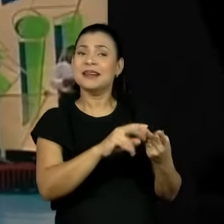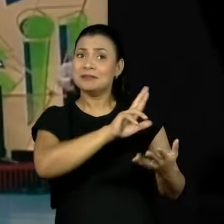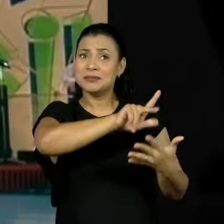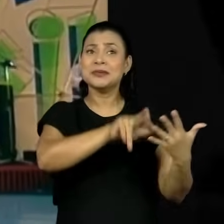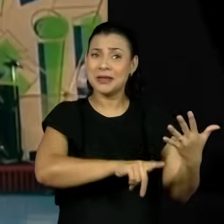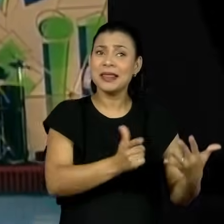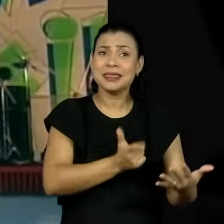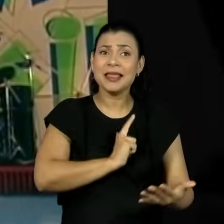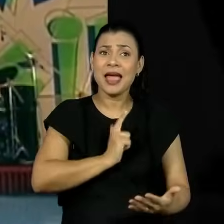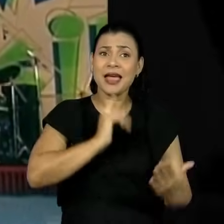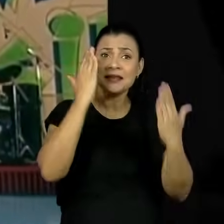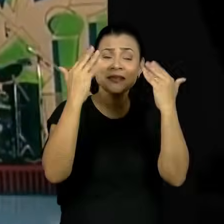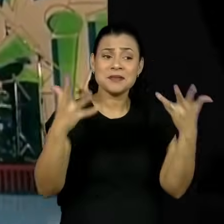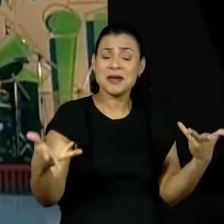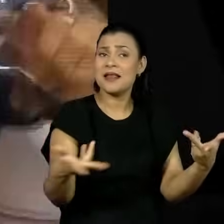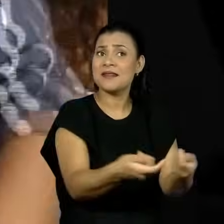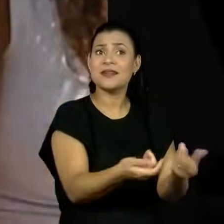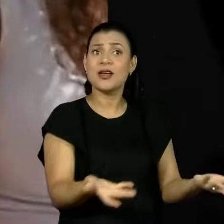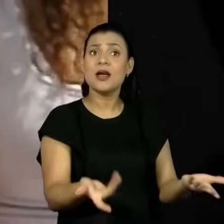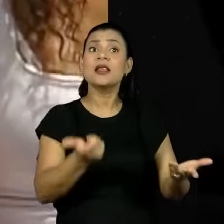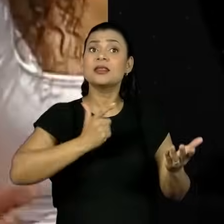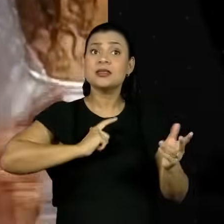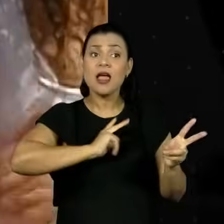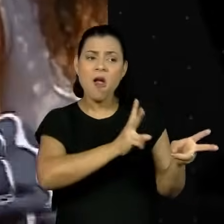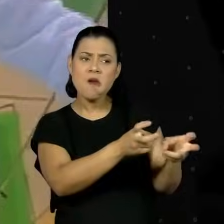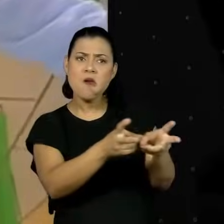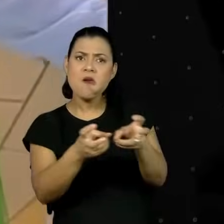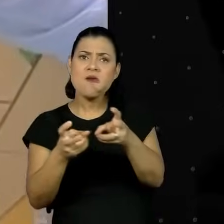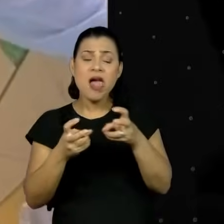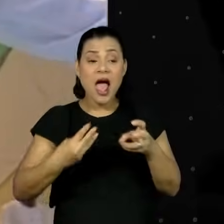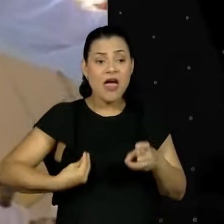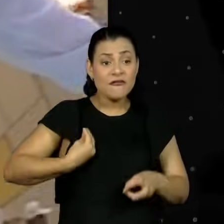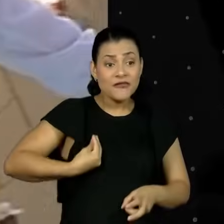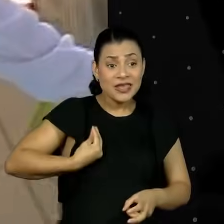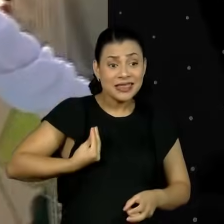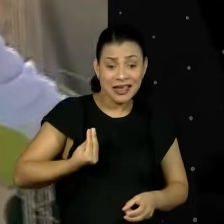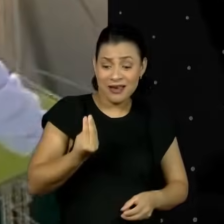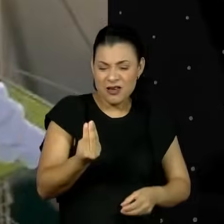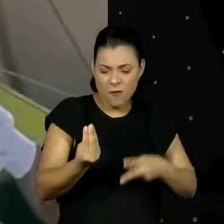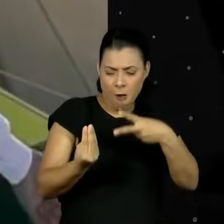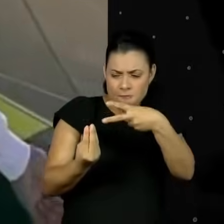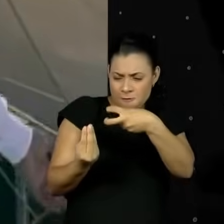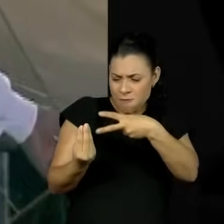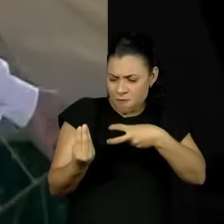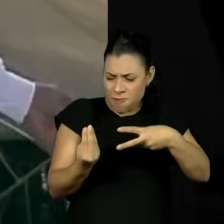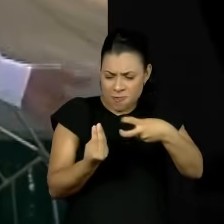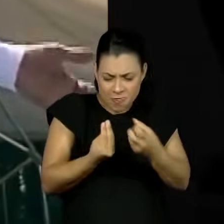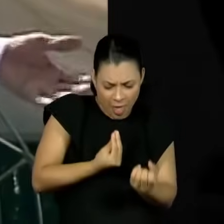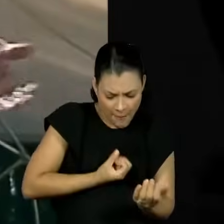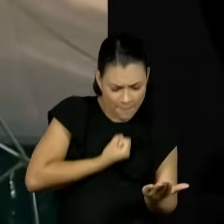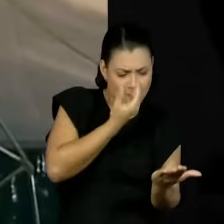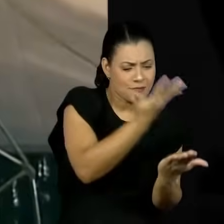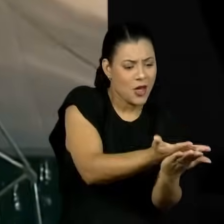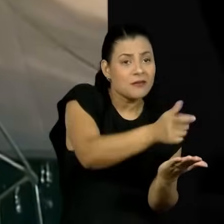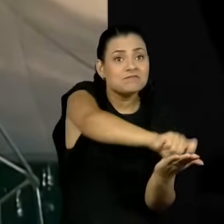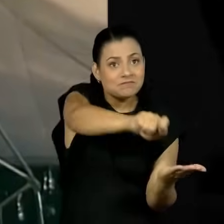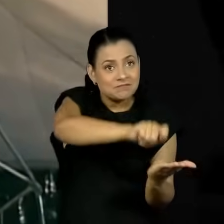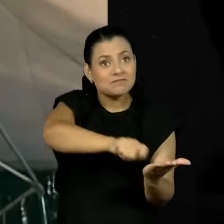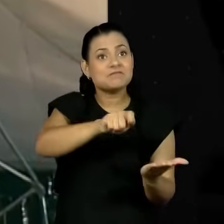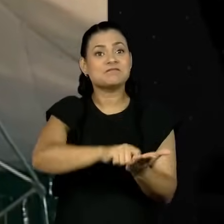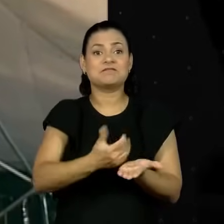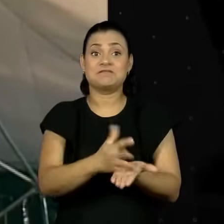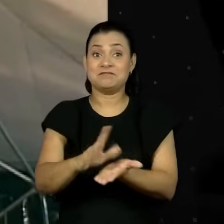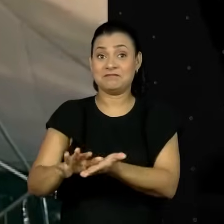quantas críticas incríveis, quantas análises incríveis ali da realidade que ele trazia, tá ligado? Ele faz o que bem quer, está tudo